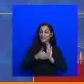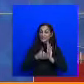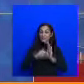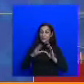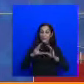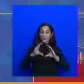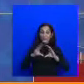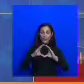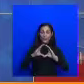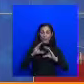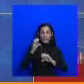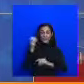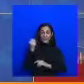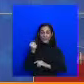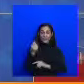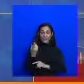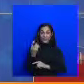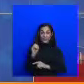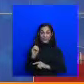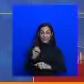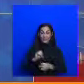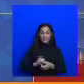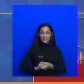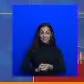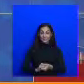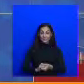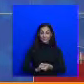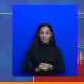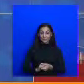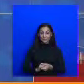número 10. Branca 10.